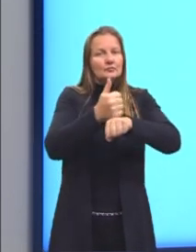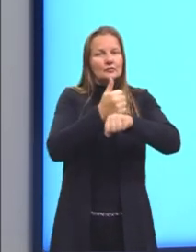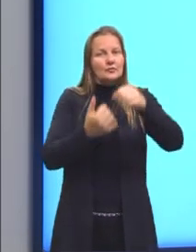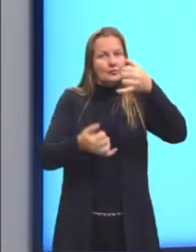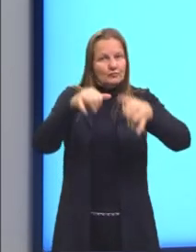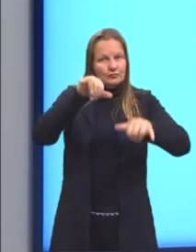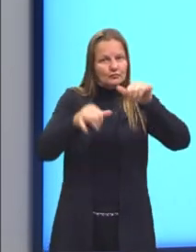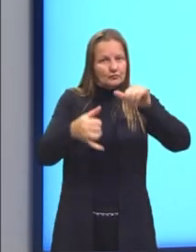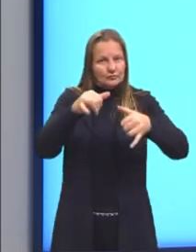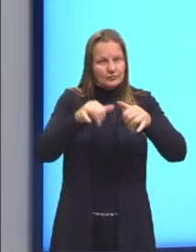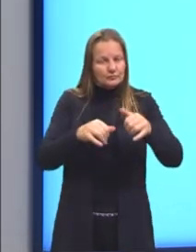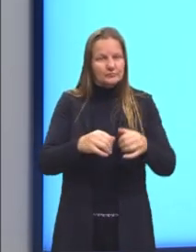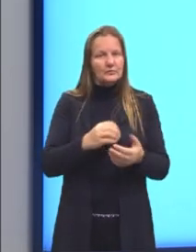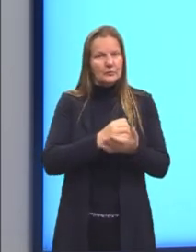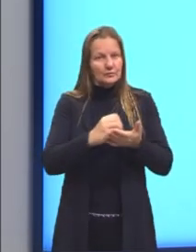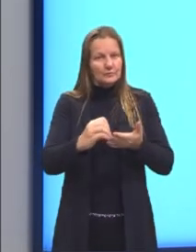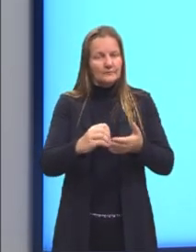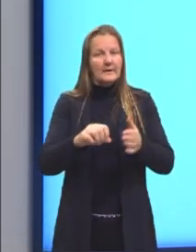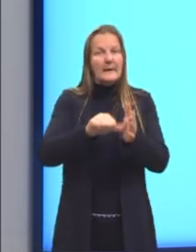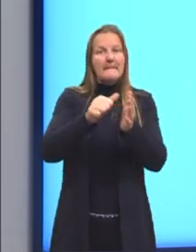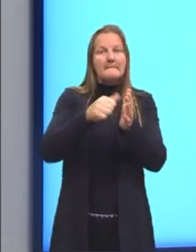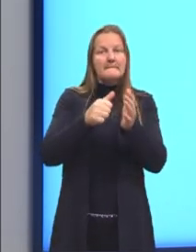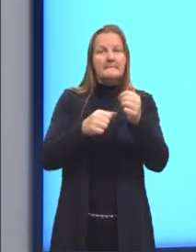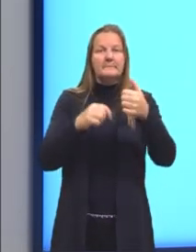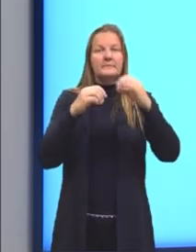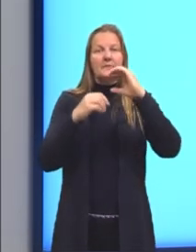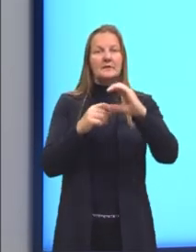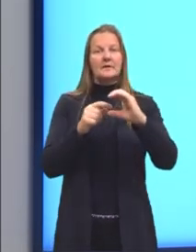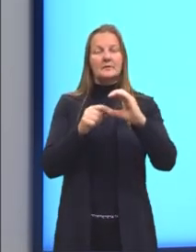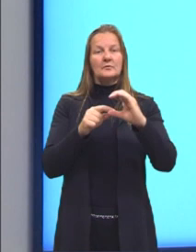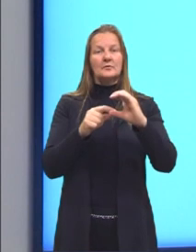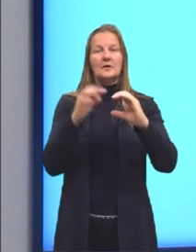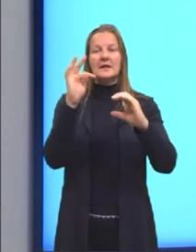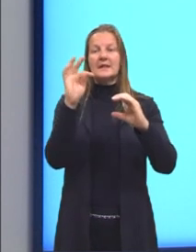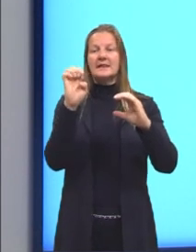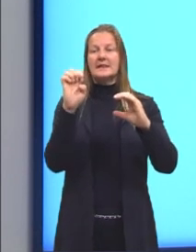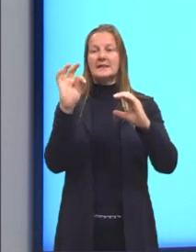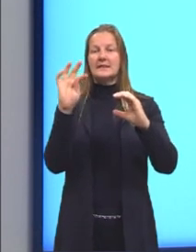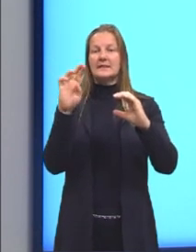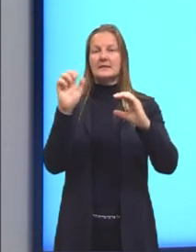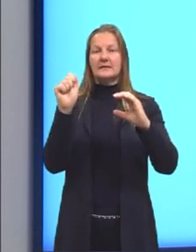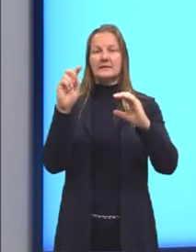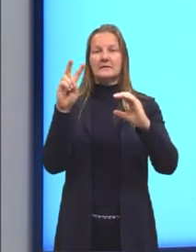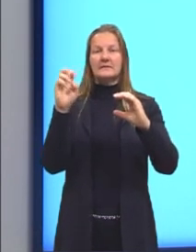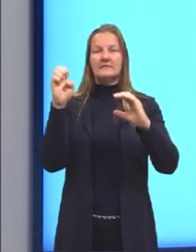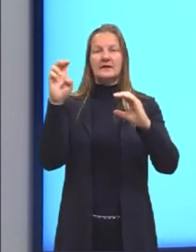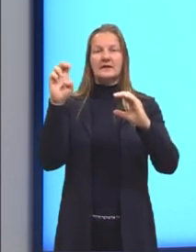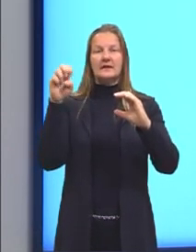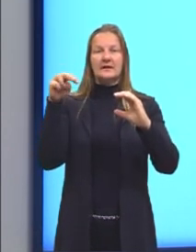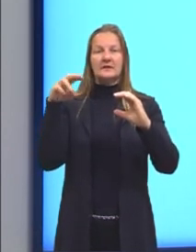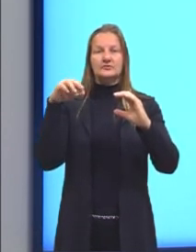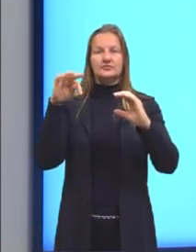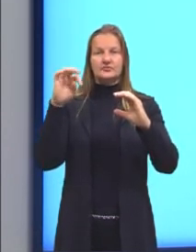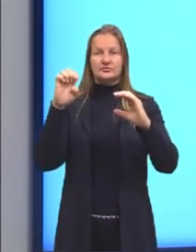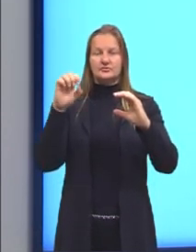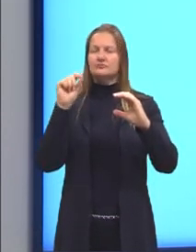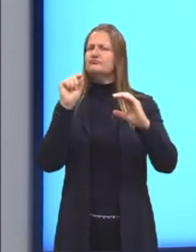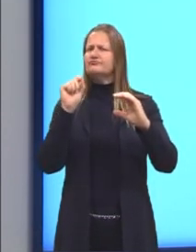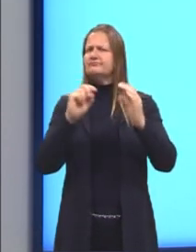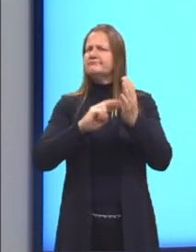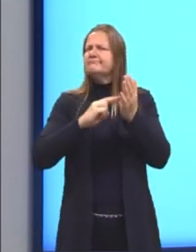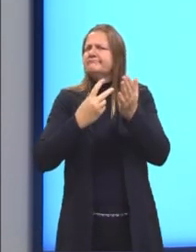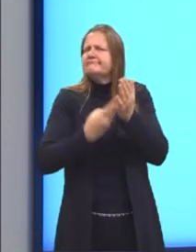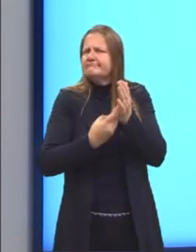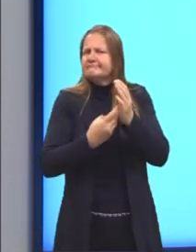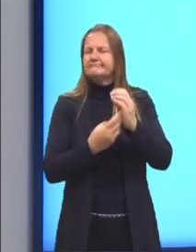orgânica primeiro postulado o carbono eletrovalente o que que essa tetravalência se